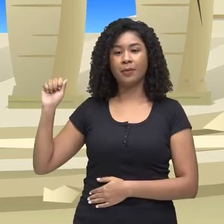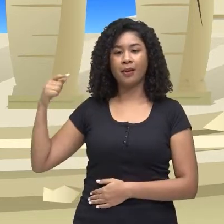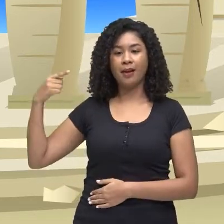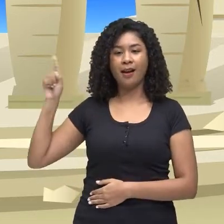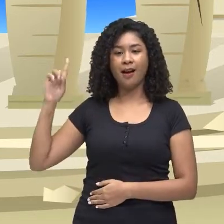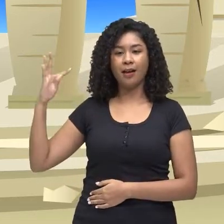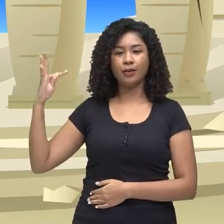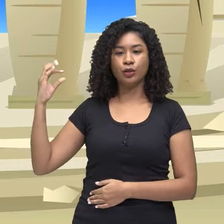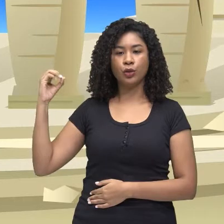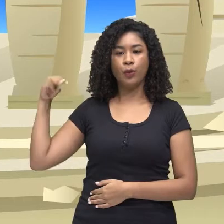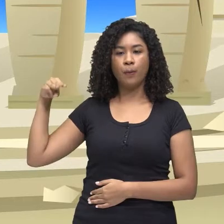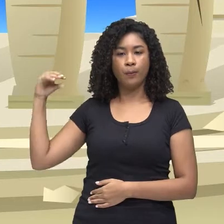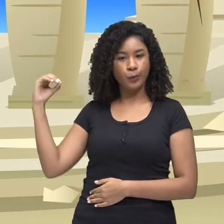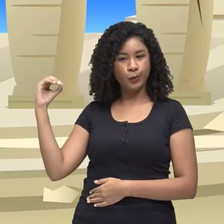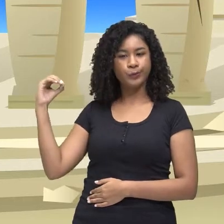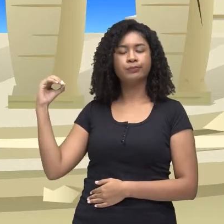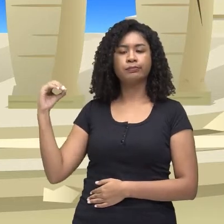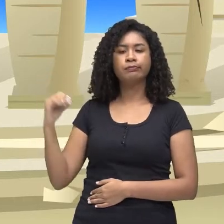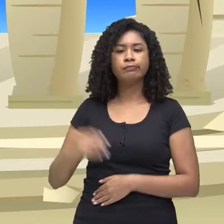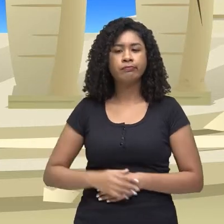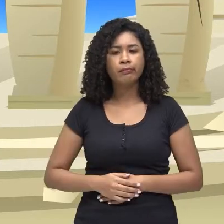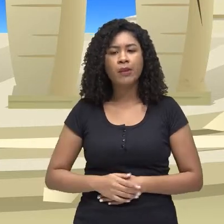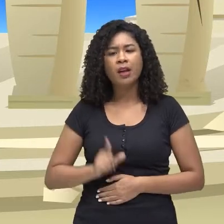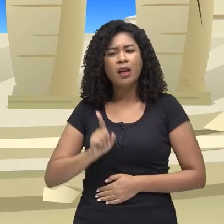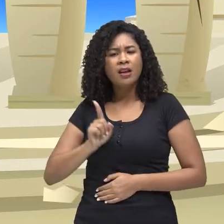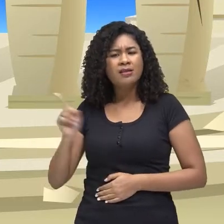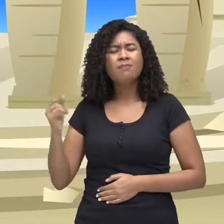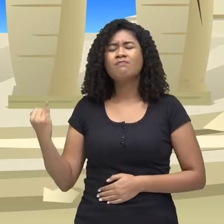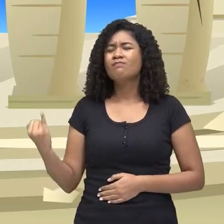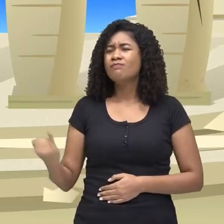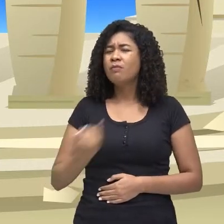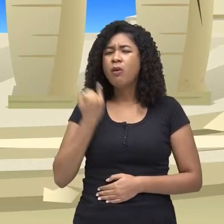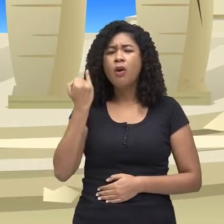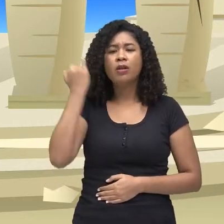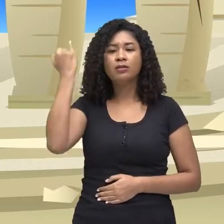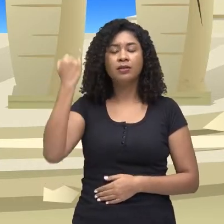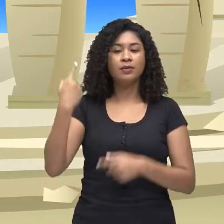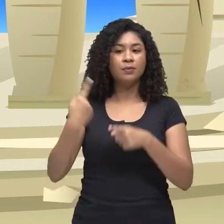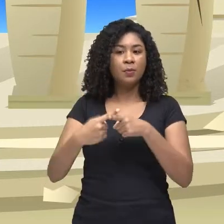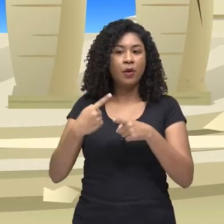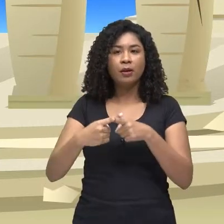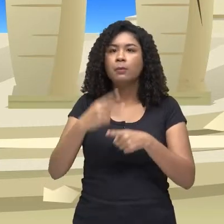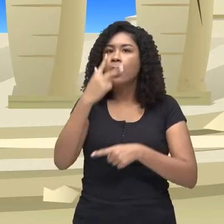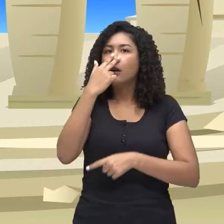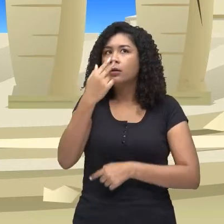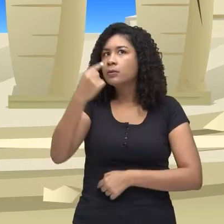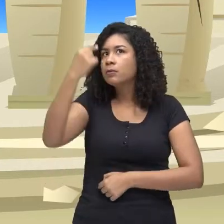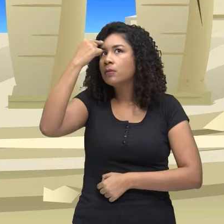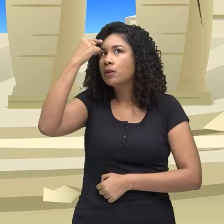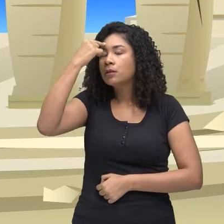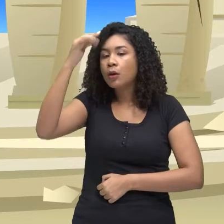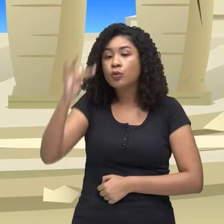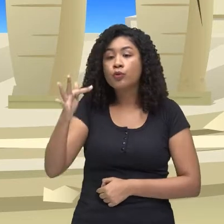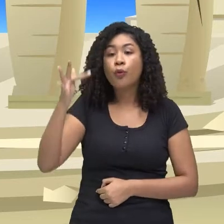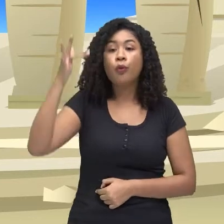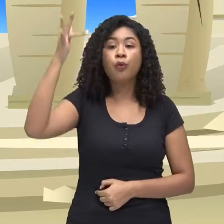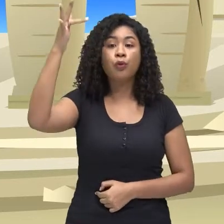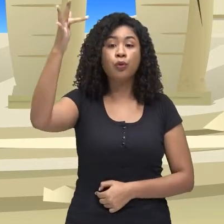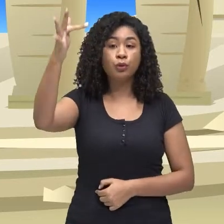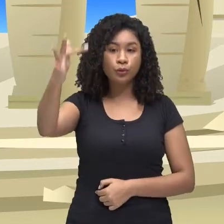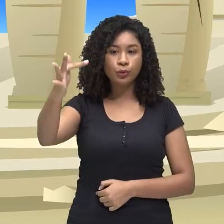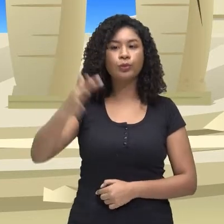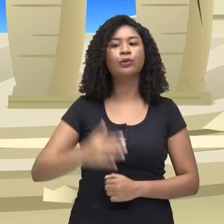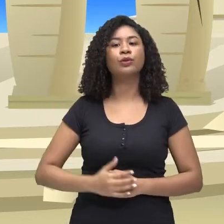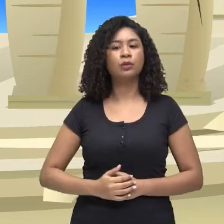extremamente importante, né? Porque eles estavam muito além do tempo deles. Eles fizeram aquilo pelo